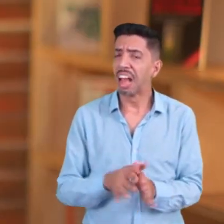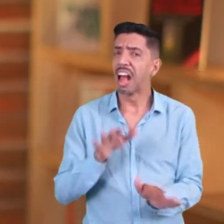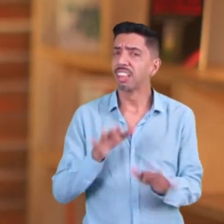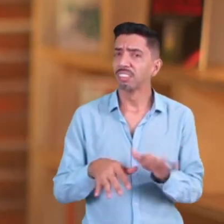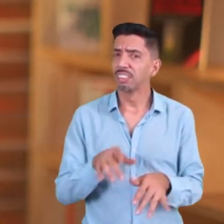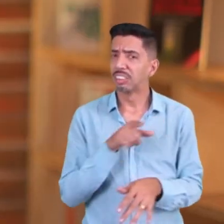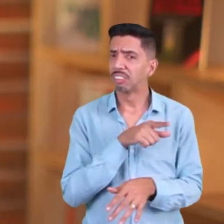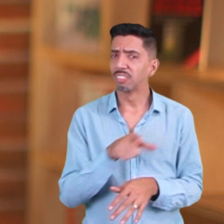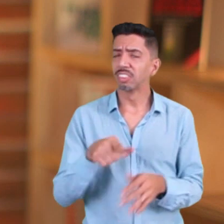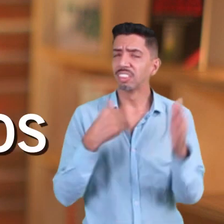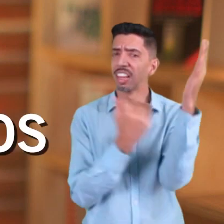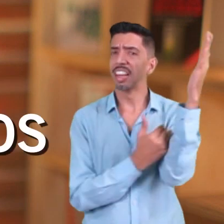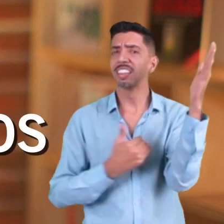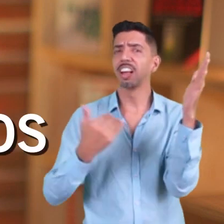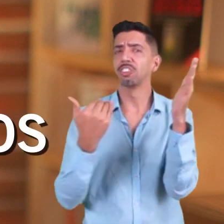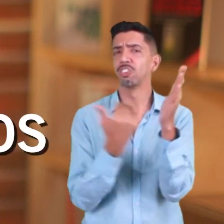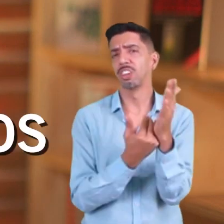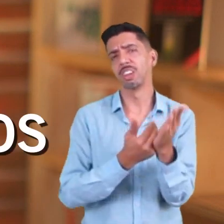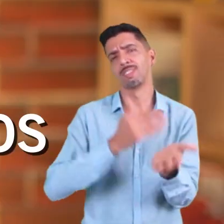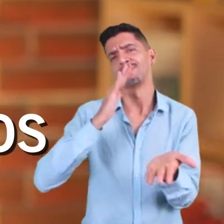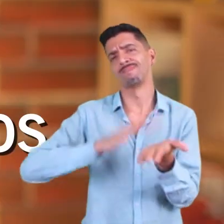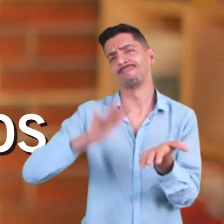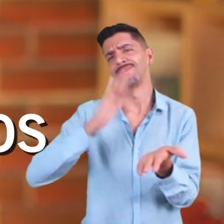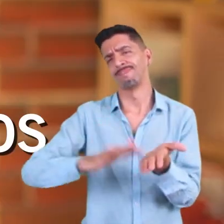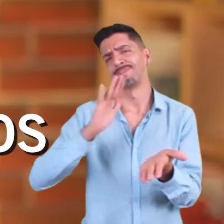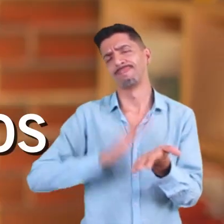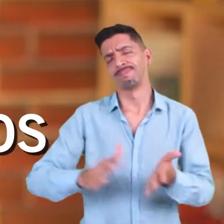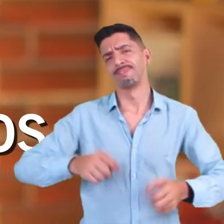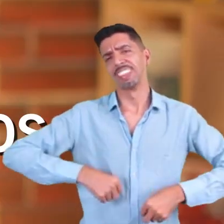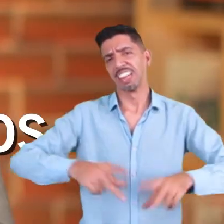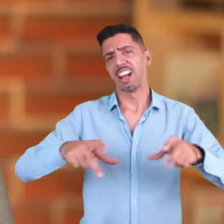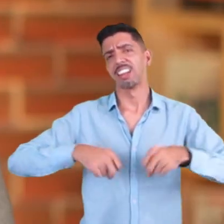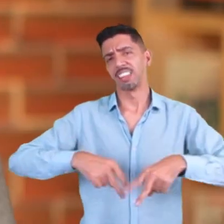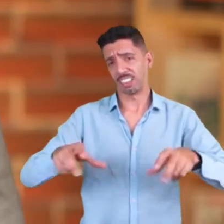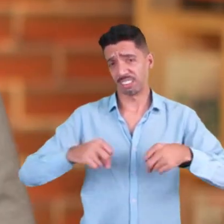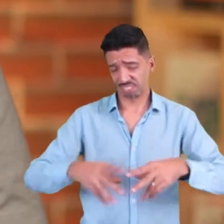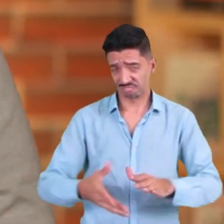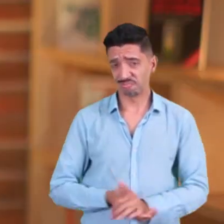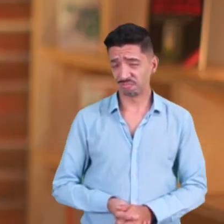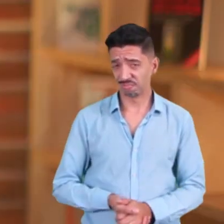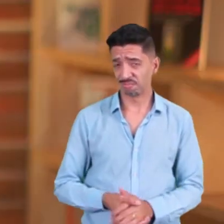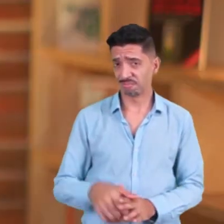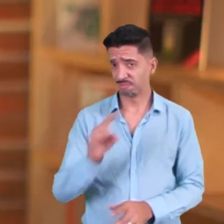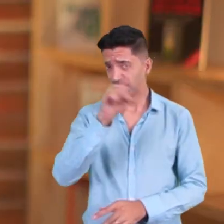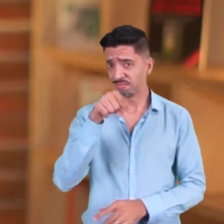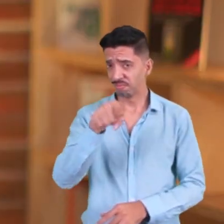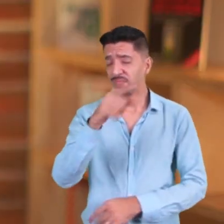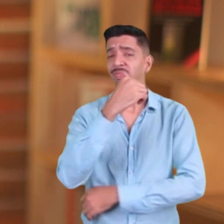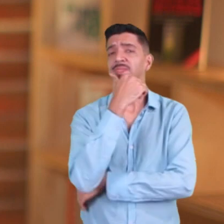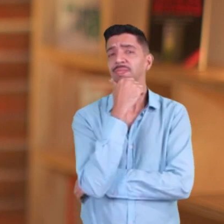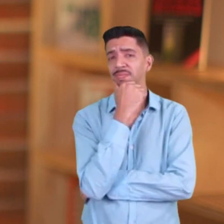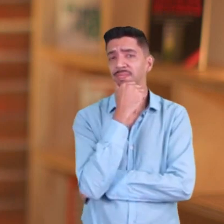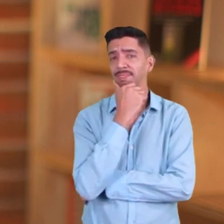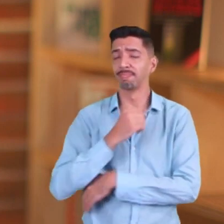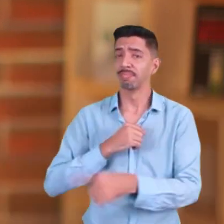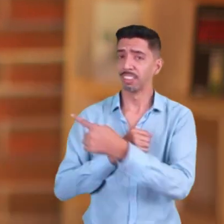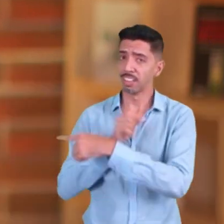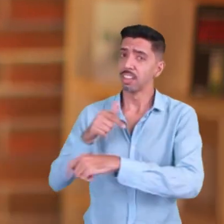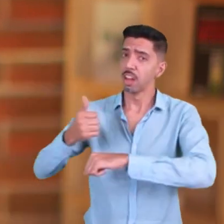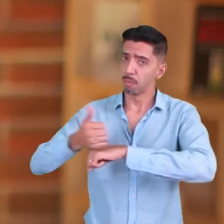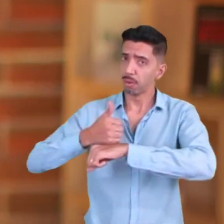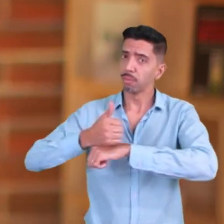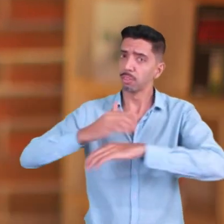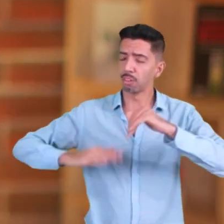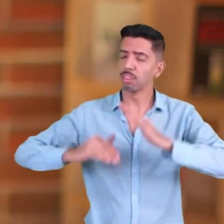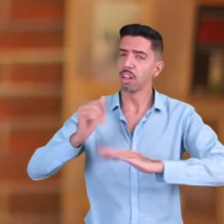tendo excessos e desperdícios nessas atitudes? E eu afirmo, como profissional da educação financeira,